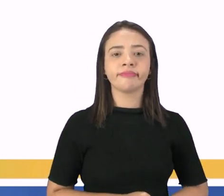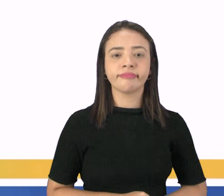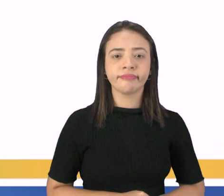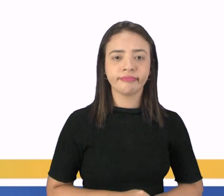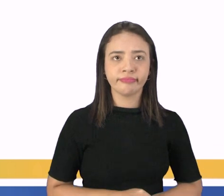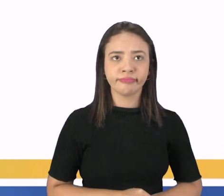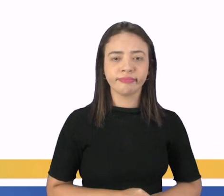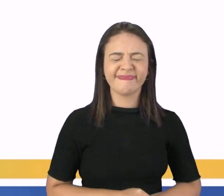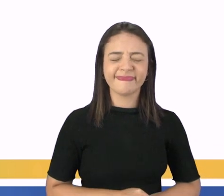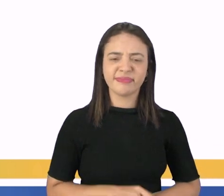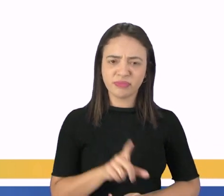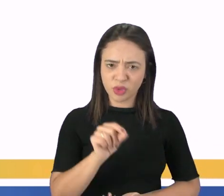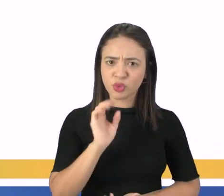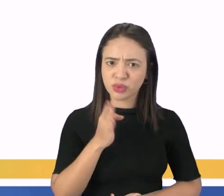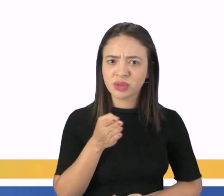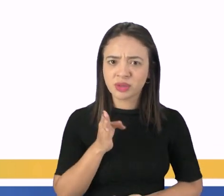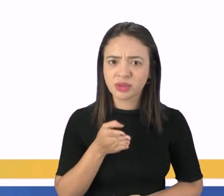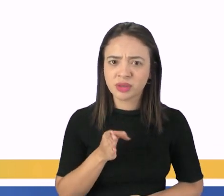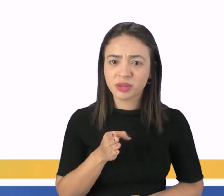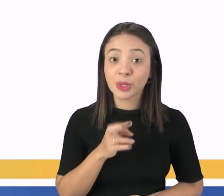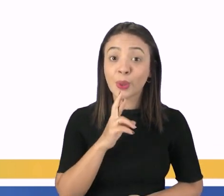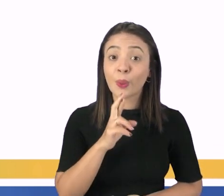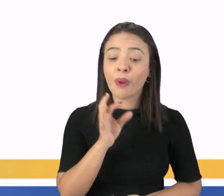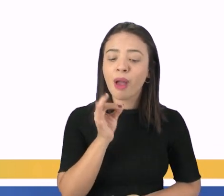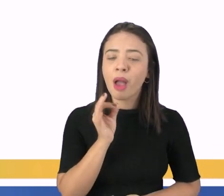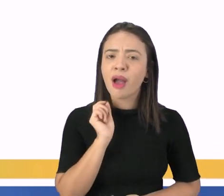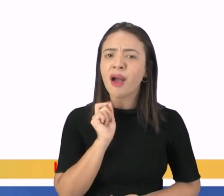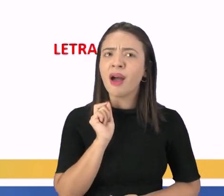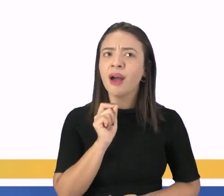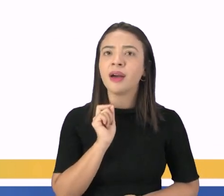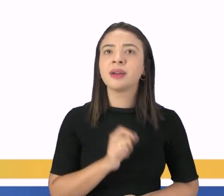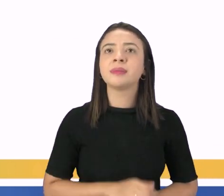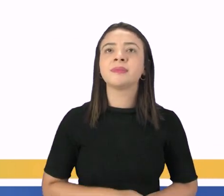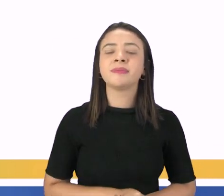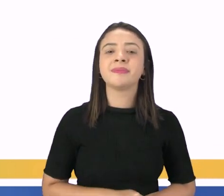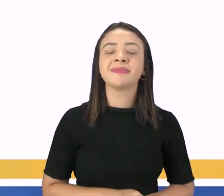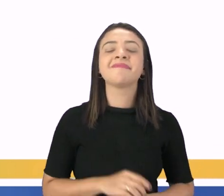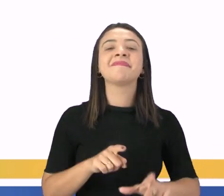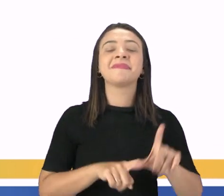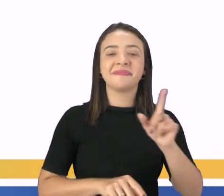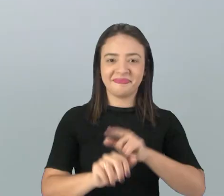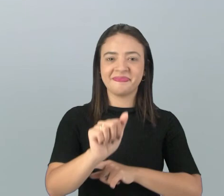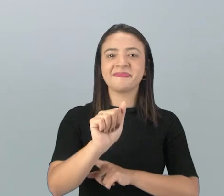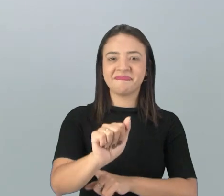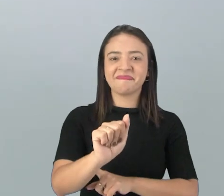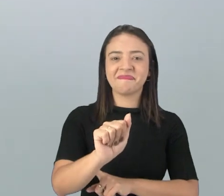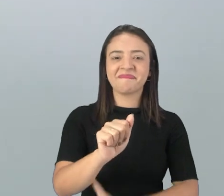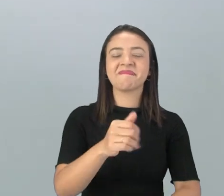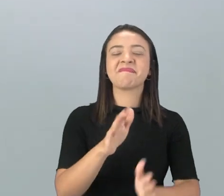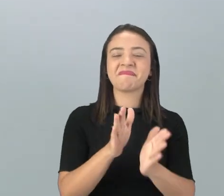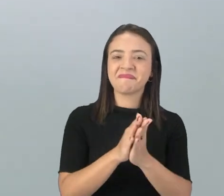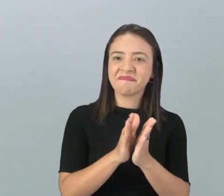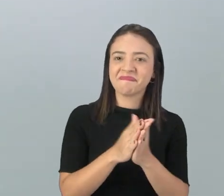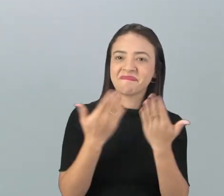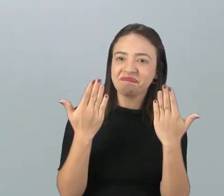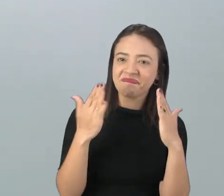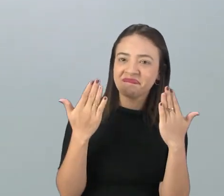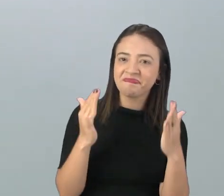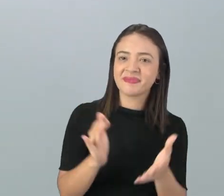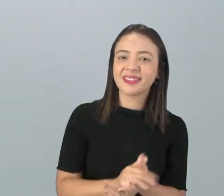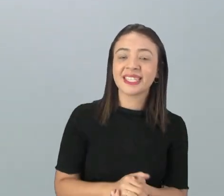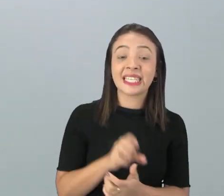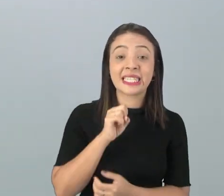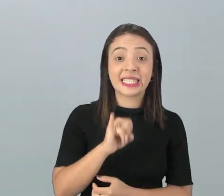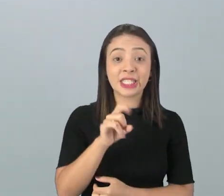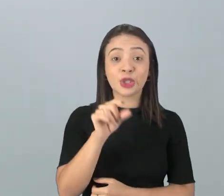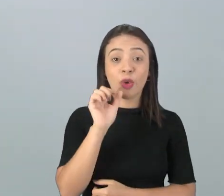Suíça. Fez a sua escolha então? A resposta correta é... letra A. Quem marcou letra A,